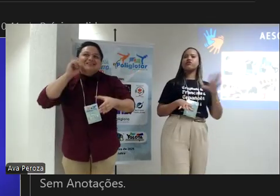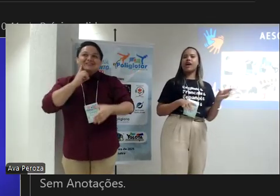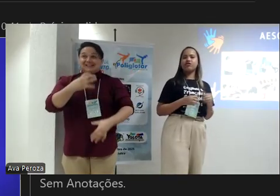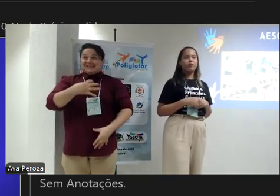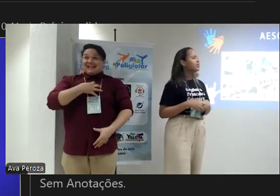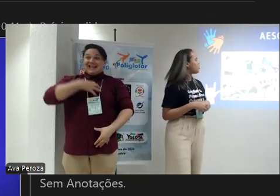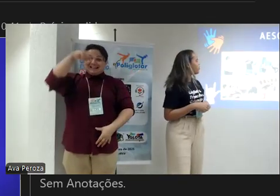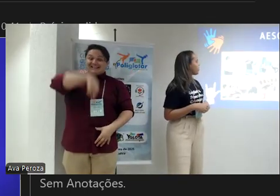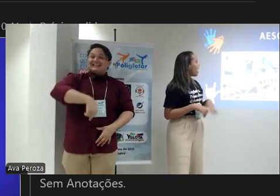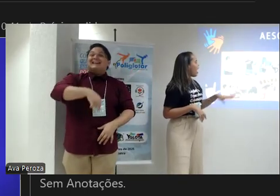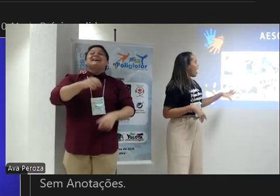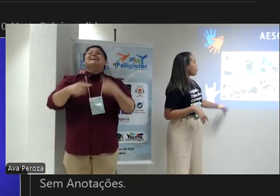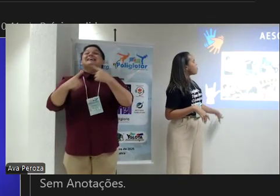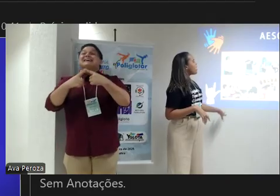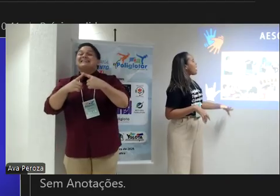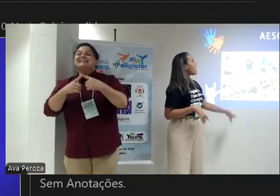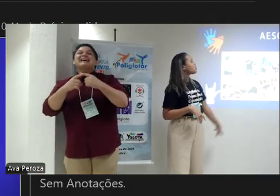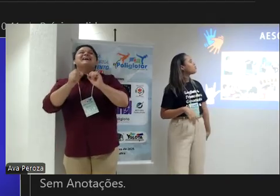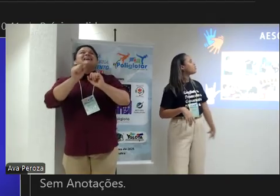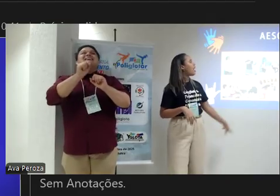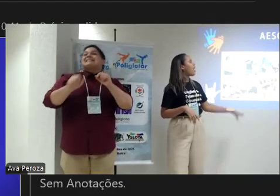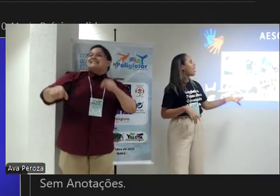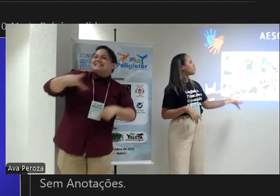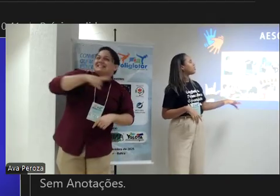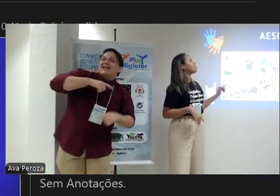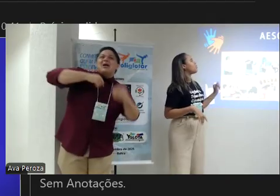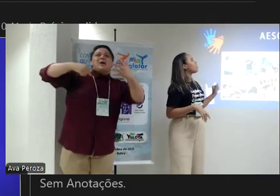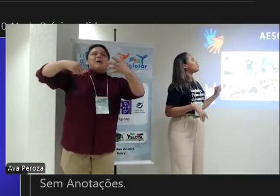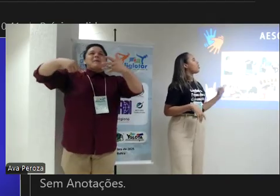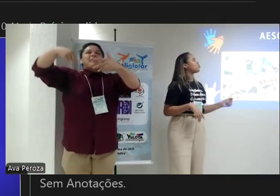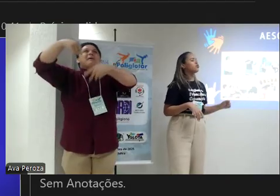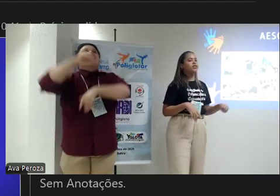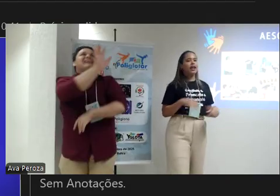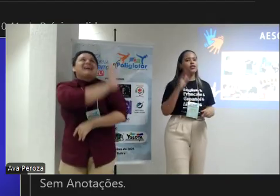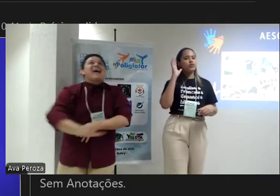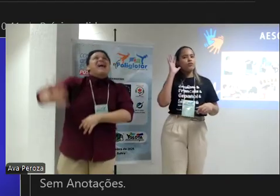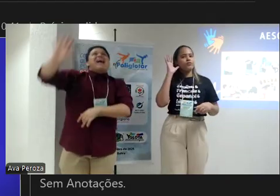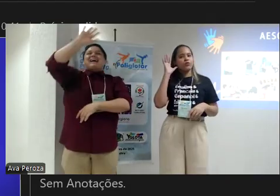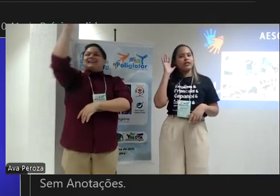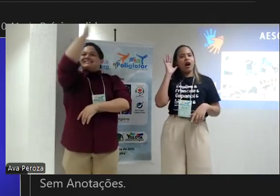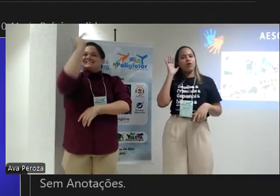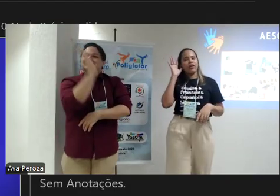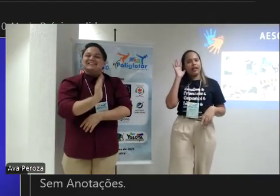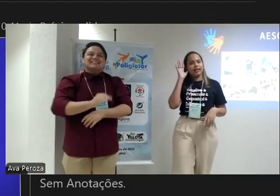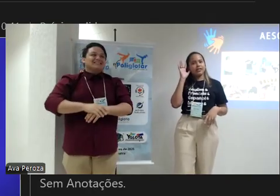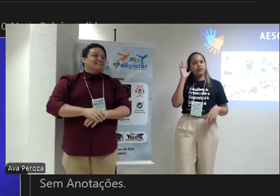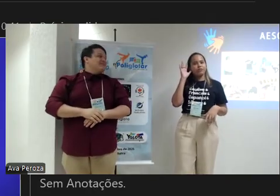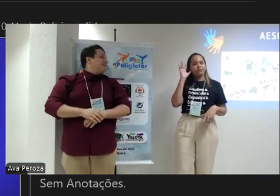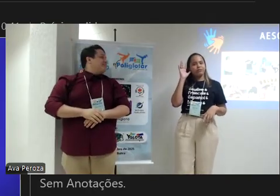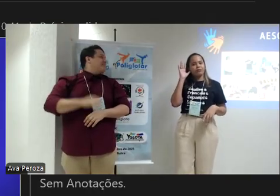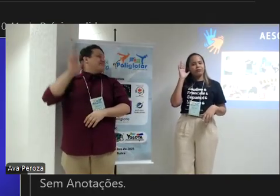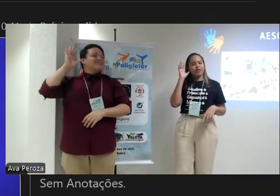outros lugares do Brasil. A primeira é a ESUS, a Associação Educacional Sons do Silêncio, sinal, é